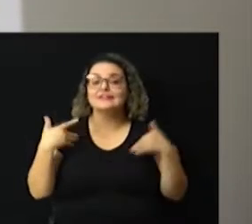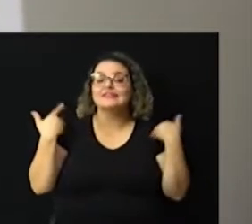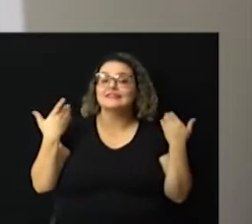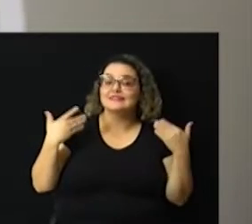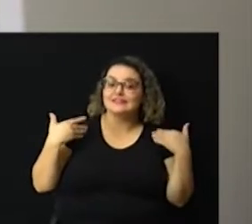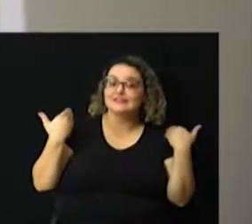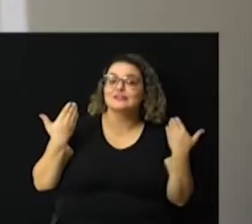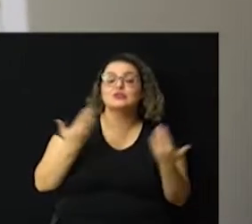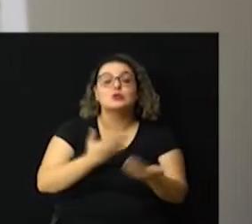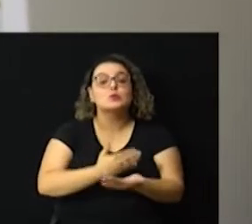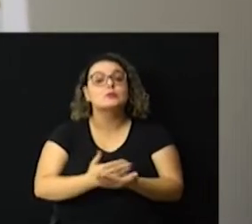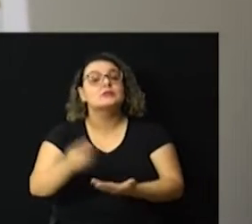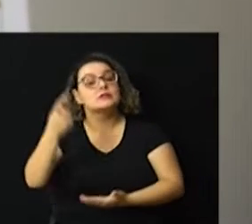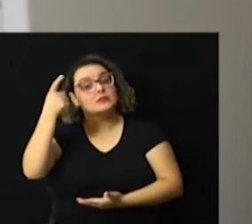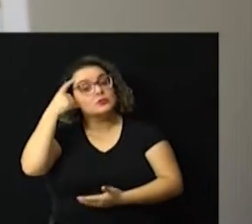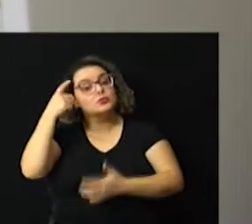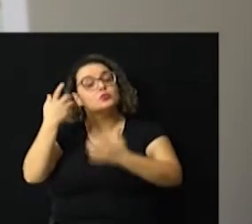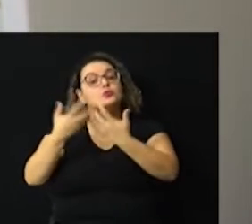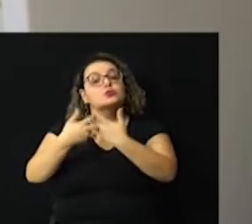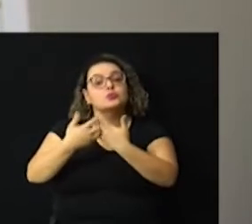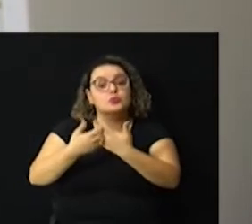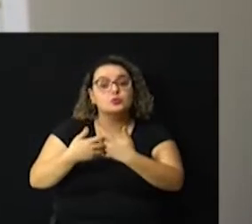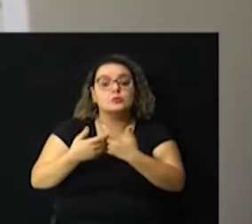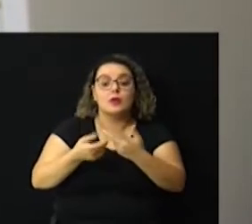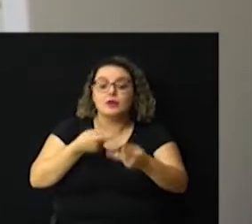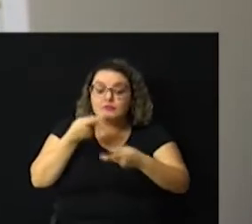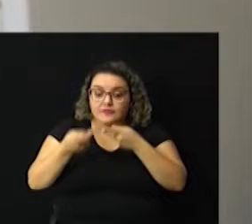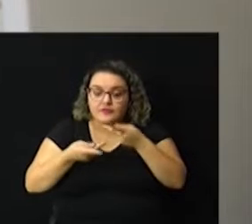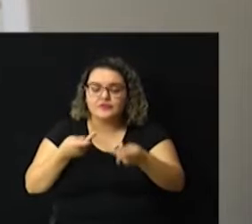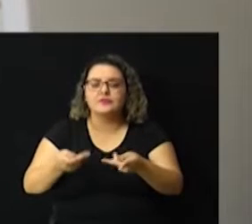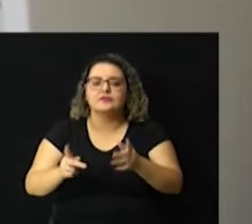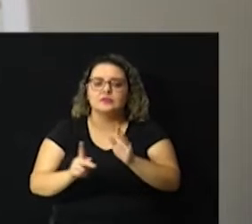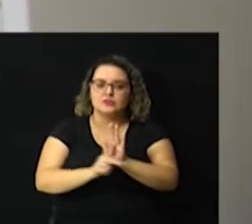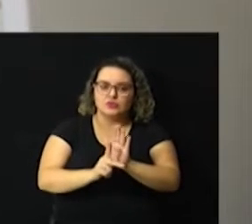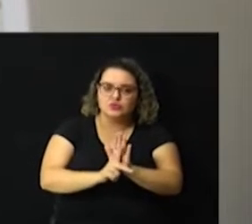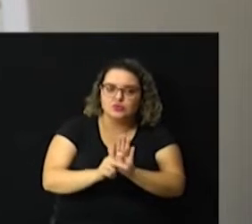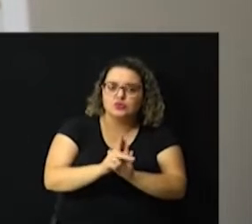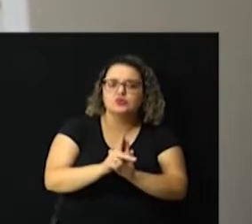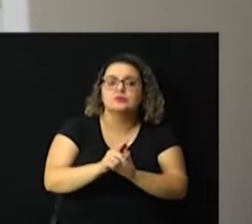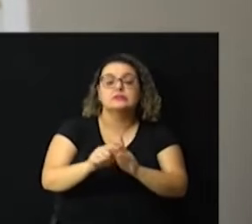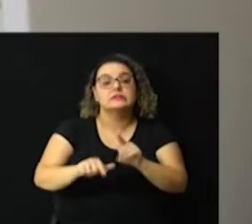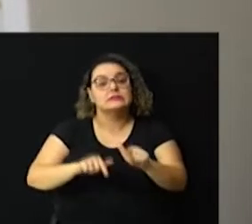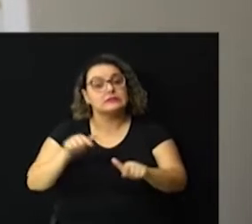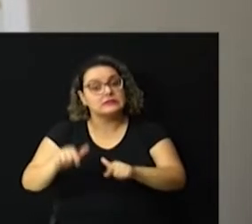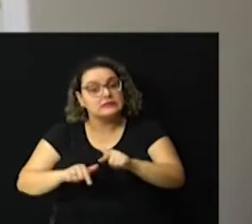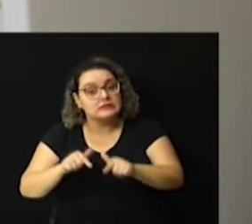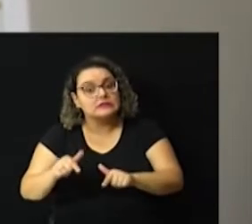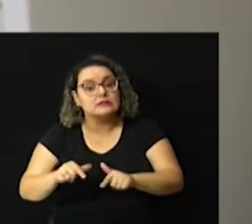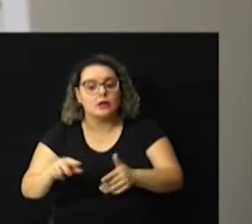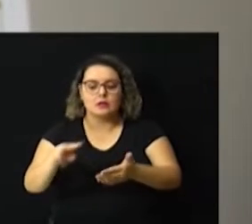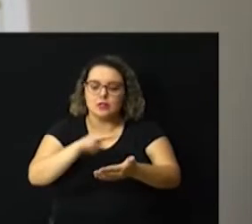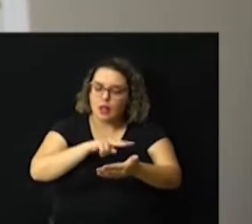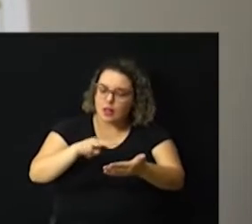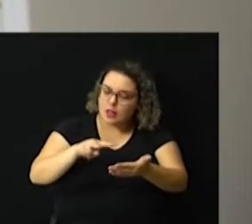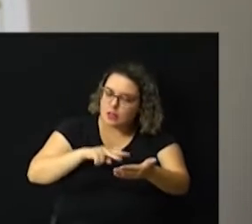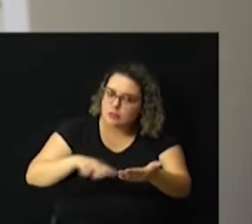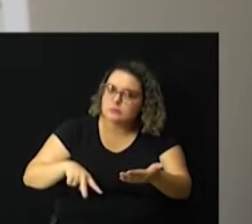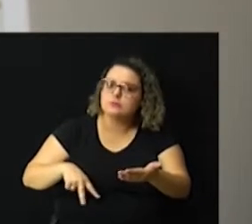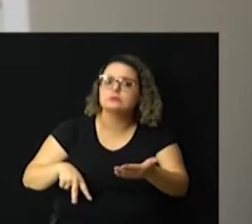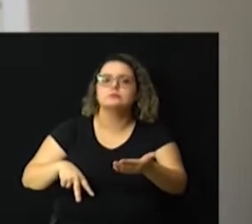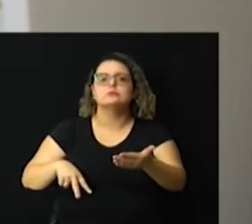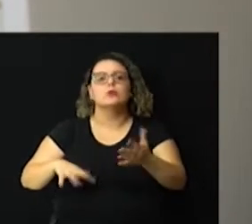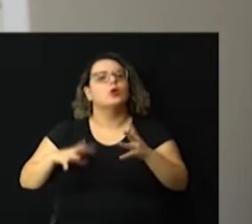nós começamos a pensar, falar sobre o projeto, trabalhar a questão da leitura,